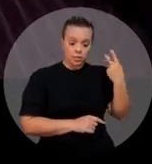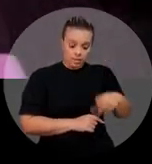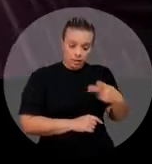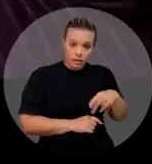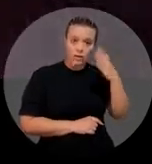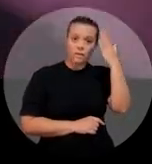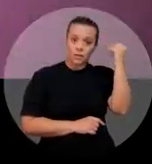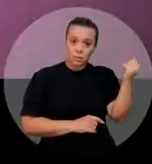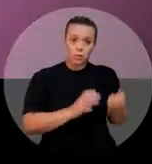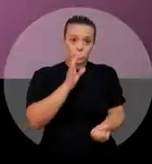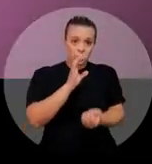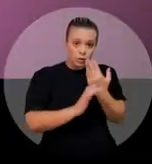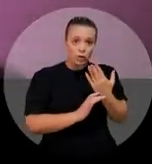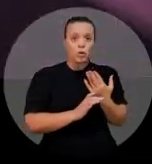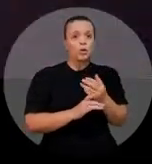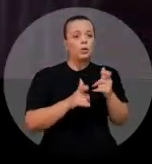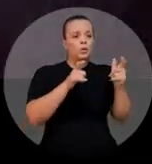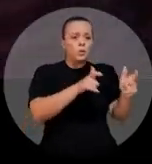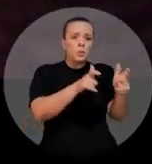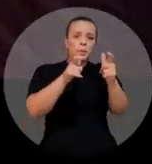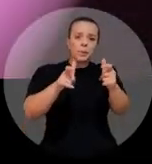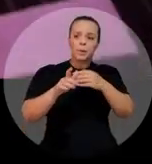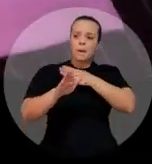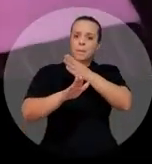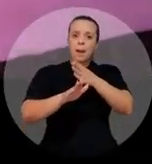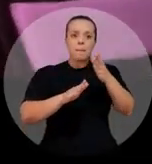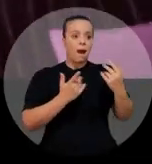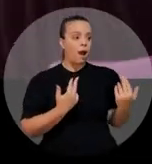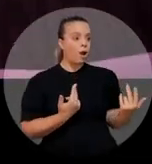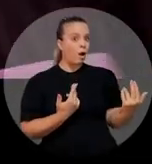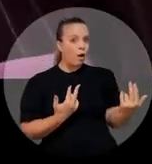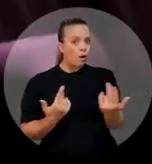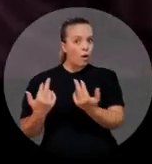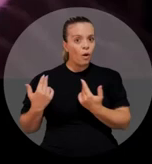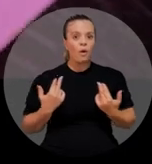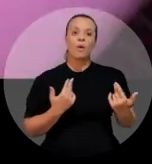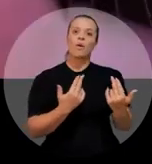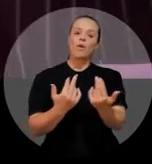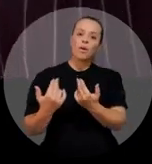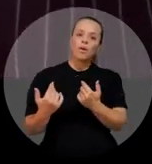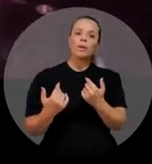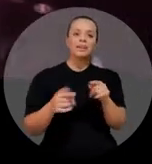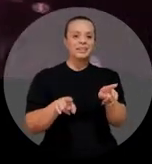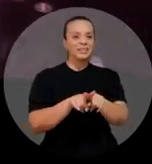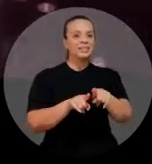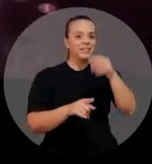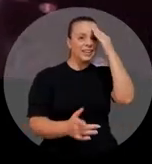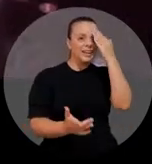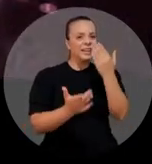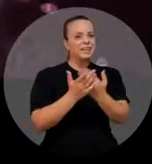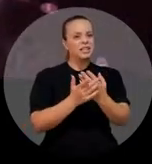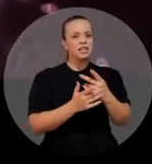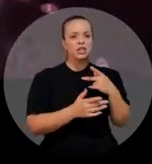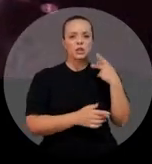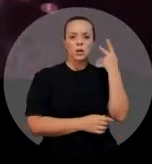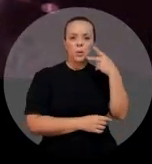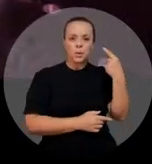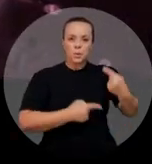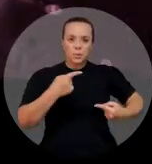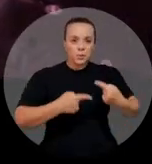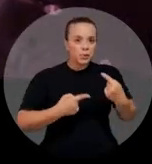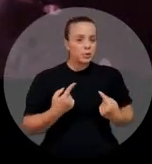e saber que nasceu aqui, que frequenta os mesmos lugares, que acredita muitas vezes nas mesmas